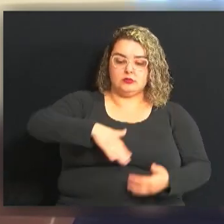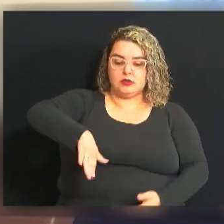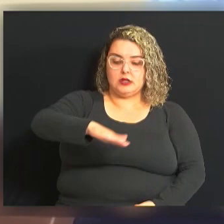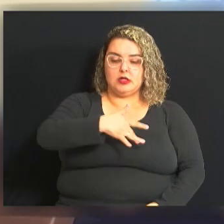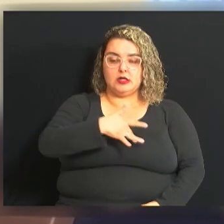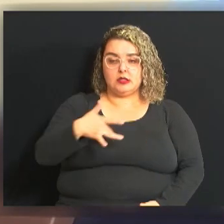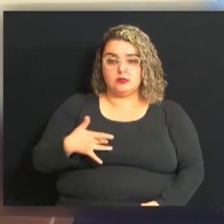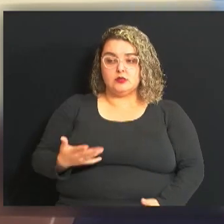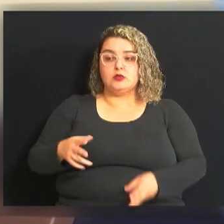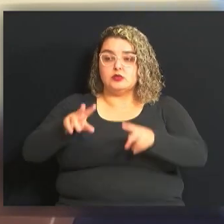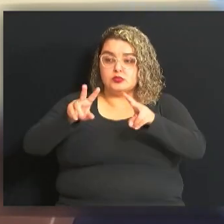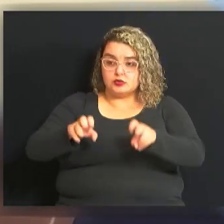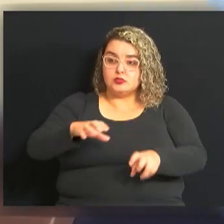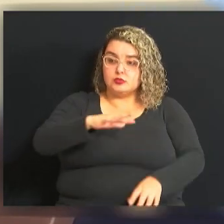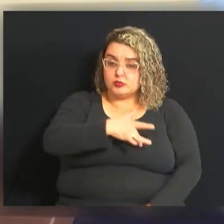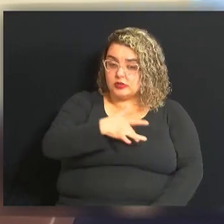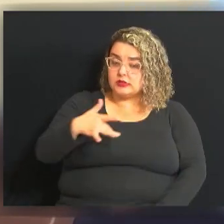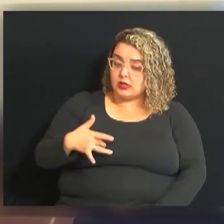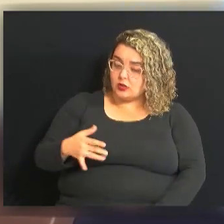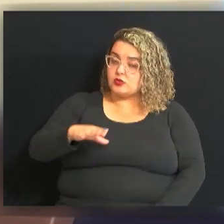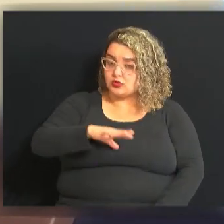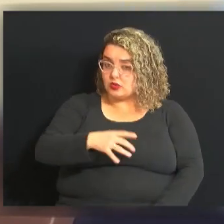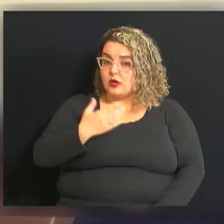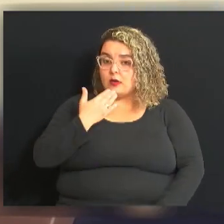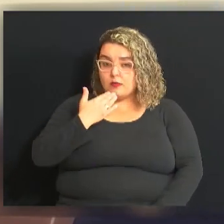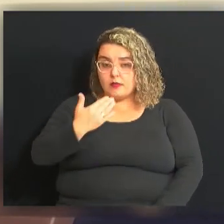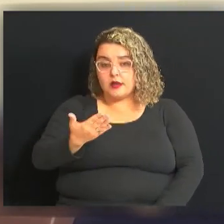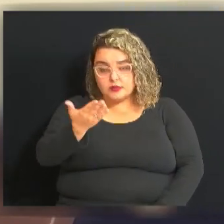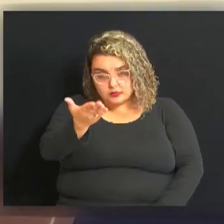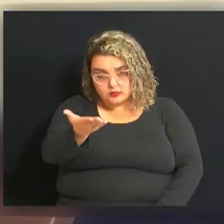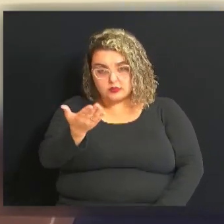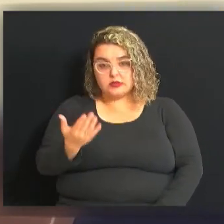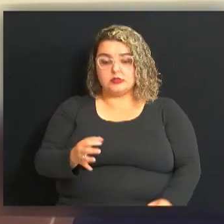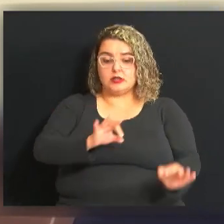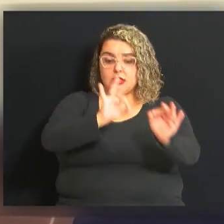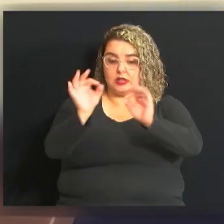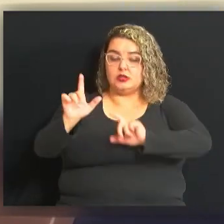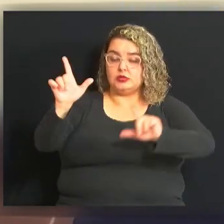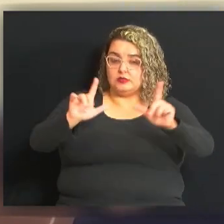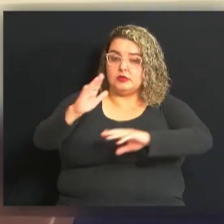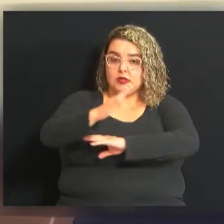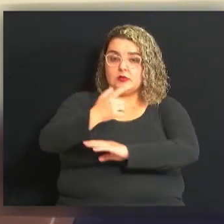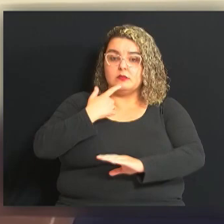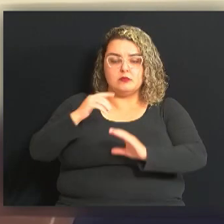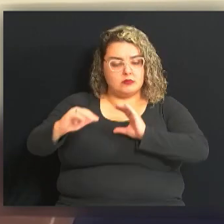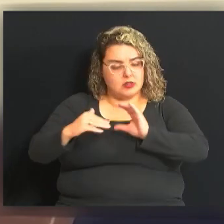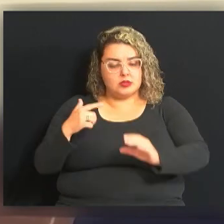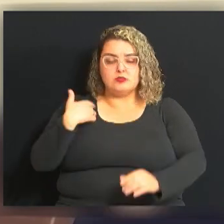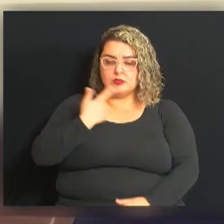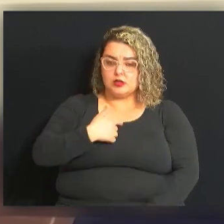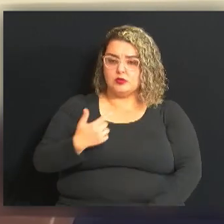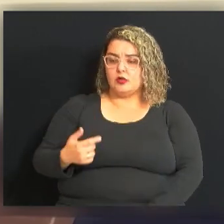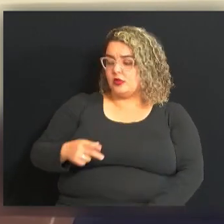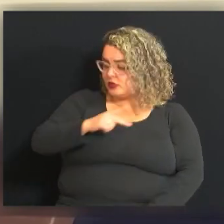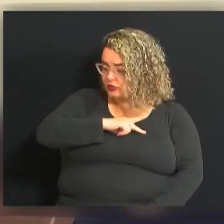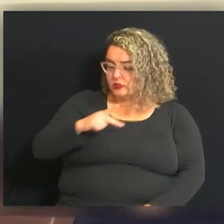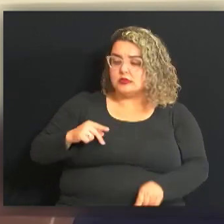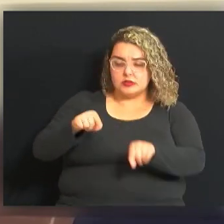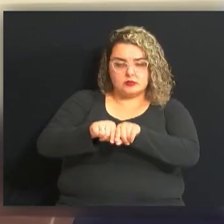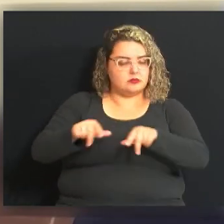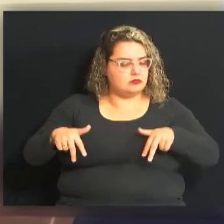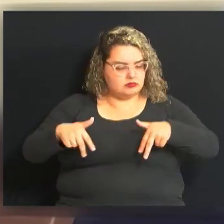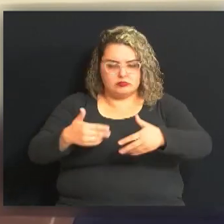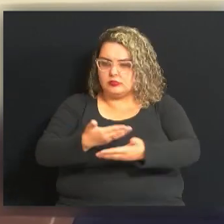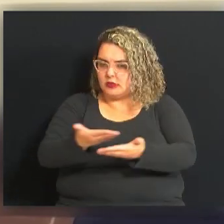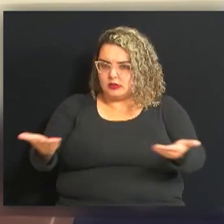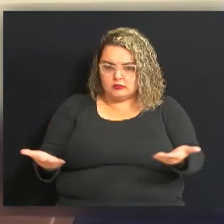questão da saúde no município. Então, peço a você que nos acompanha pela TV Câmara, que encaminhe para a gente, o presidente certamente está à disposição para